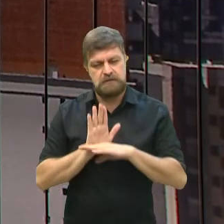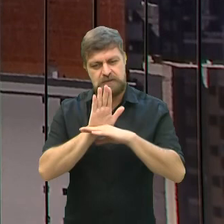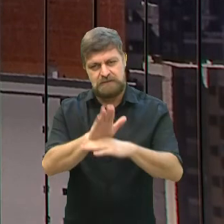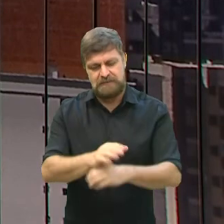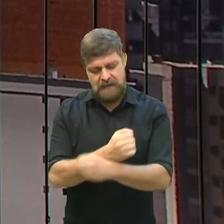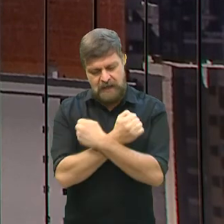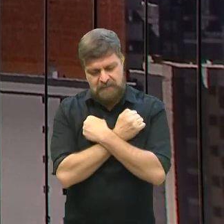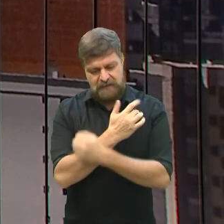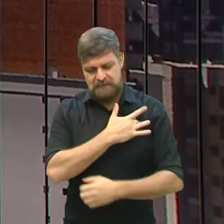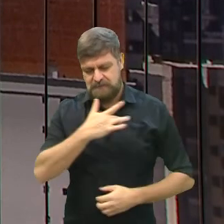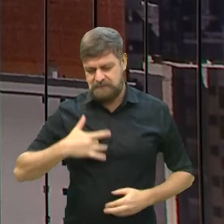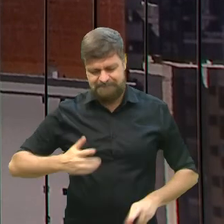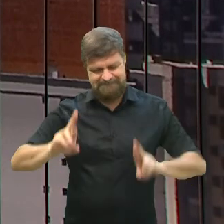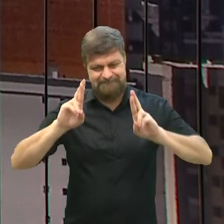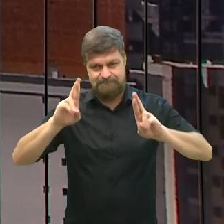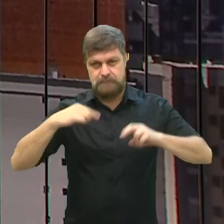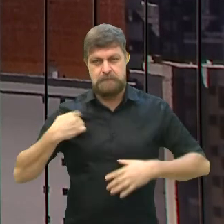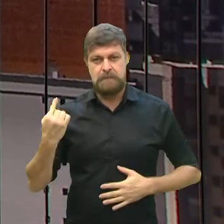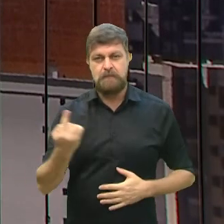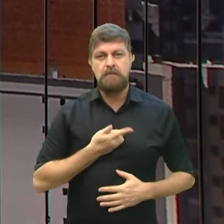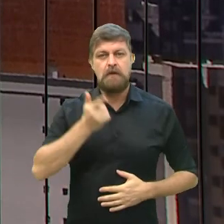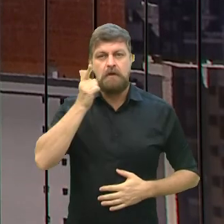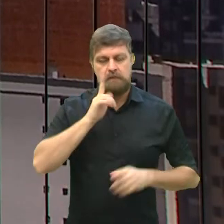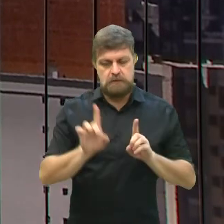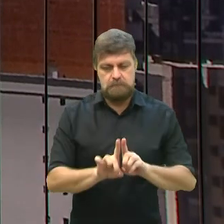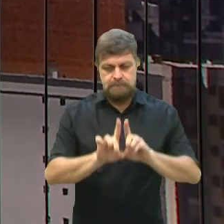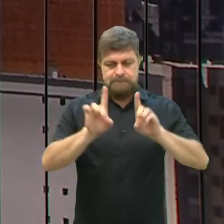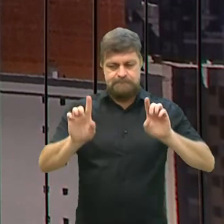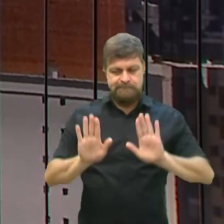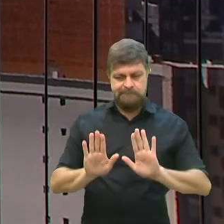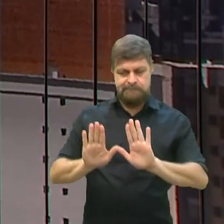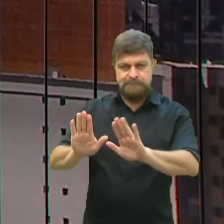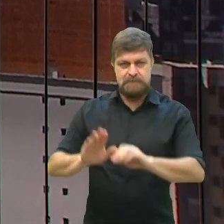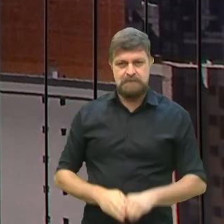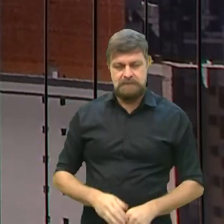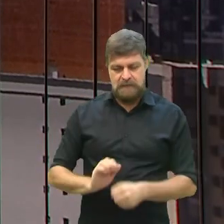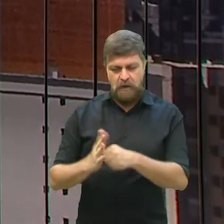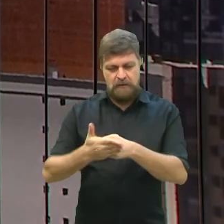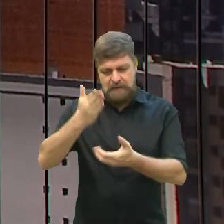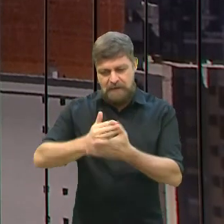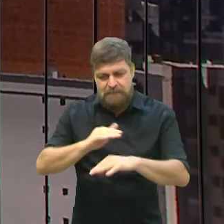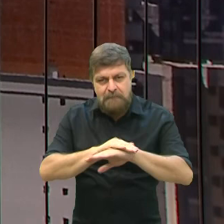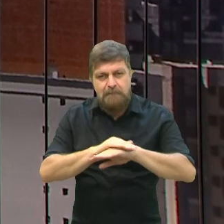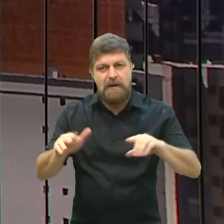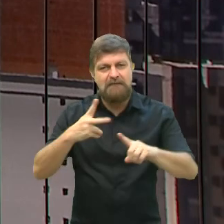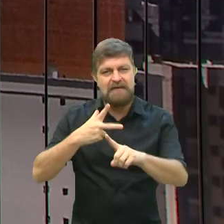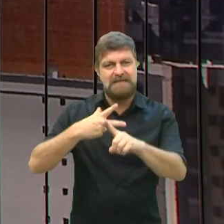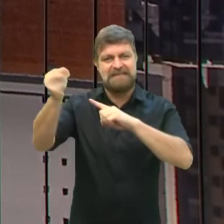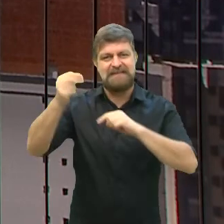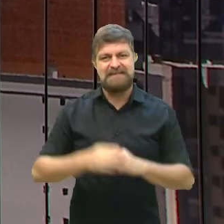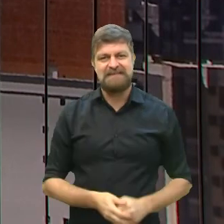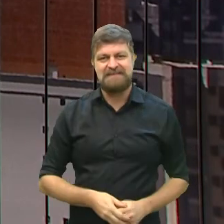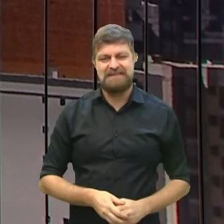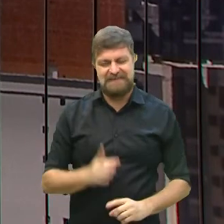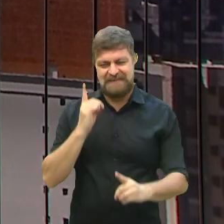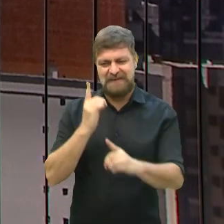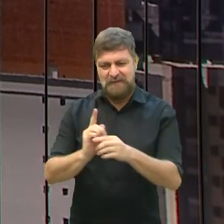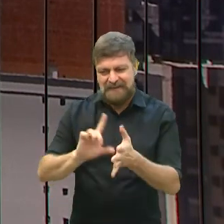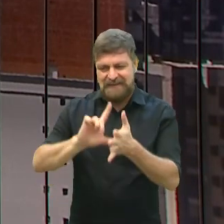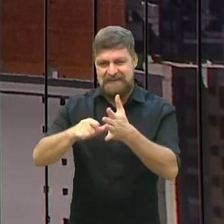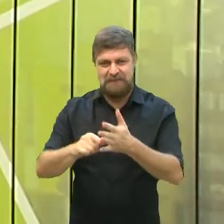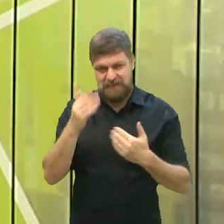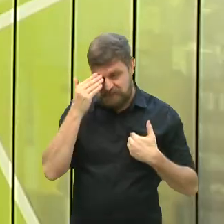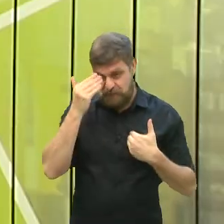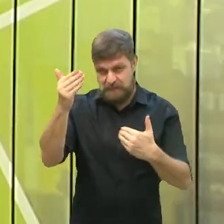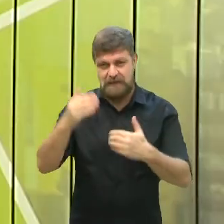e saúde aí para a gente poder manter o distanciamento e superar todo esse problema. Perfeito. Até logo, viu, Rogério?